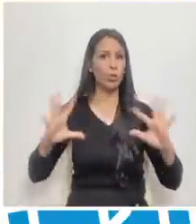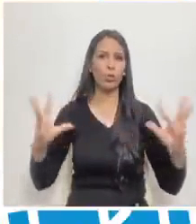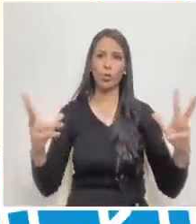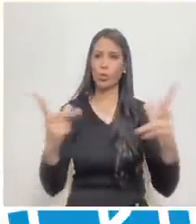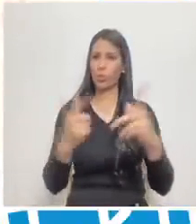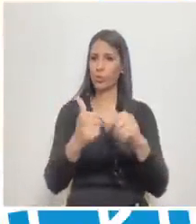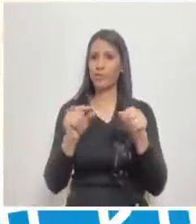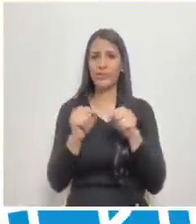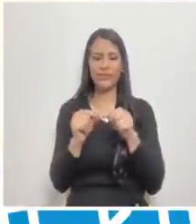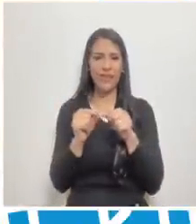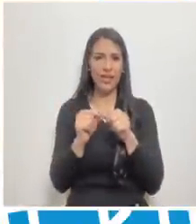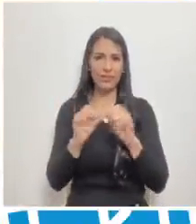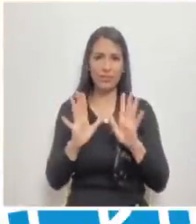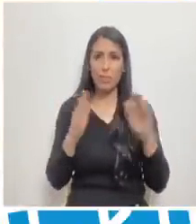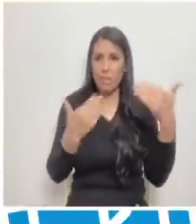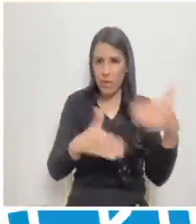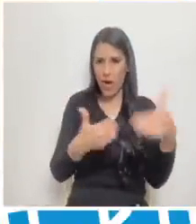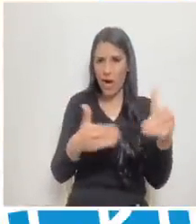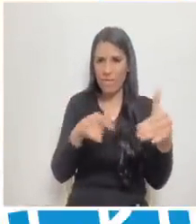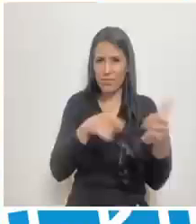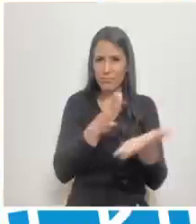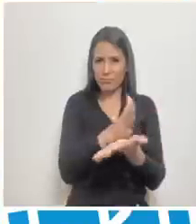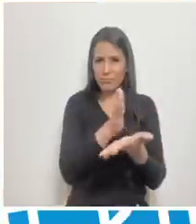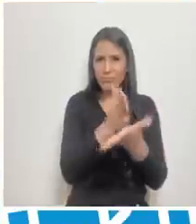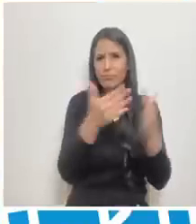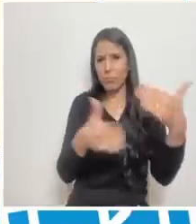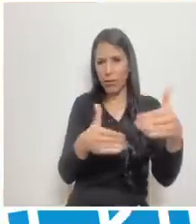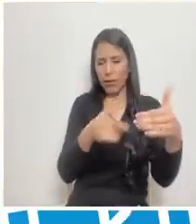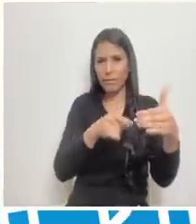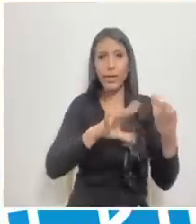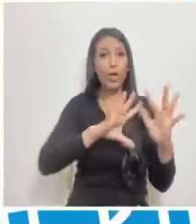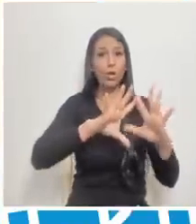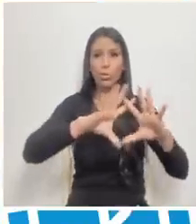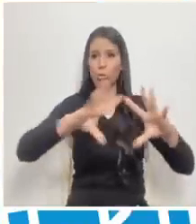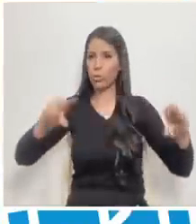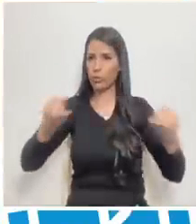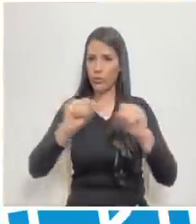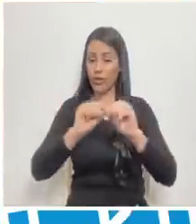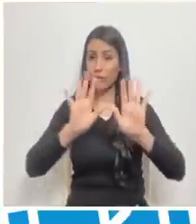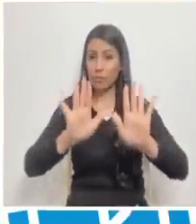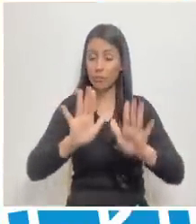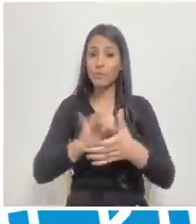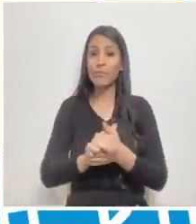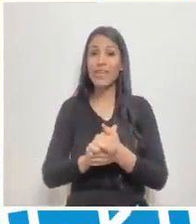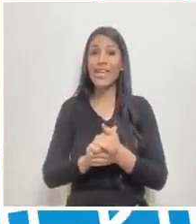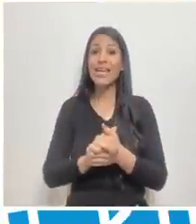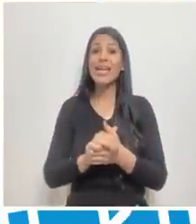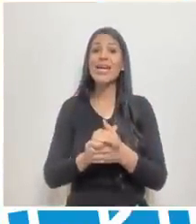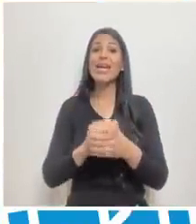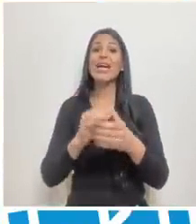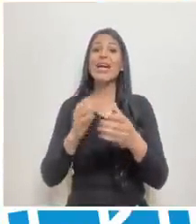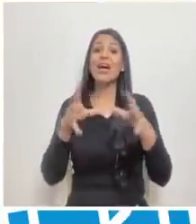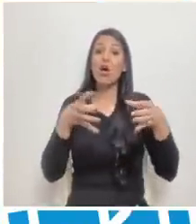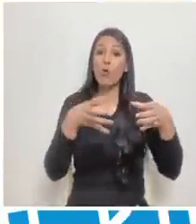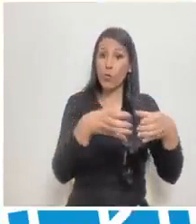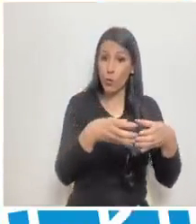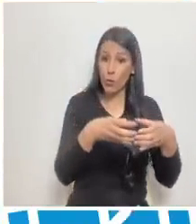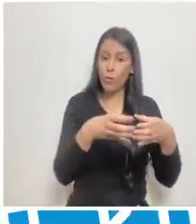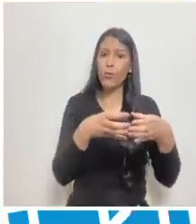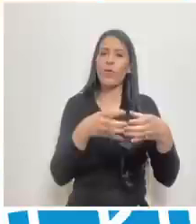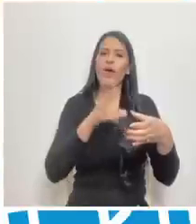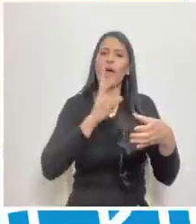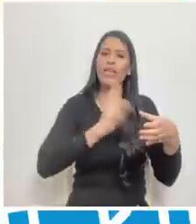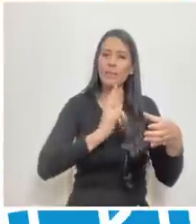distribuição de blocos, todos fariam. Um bloco de ciências humanas e um bloco de ciências da natureza.